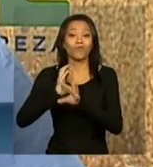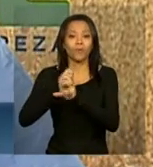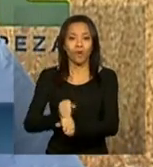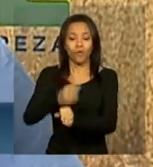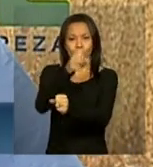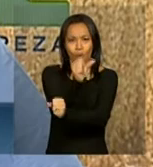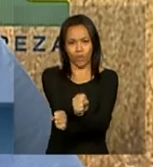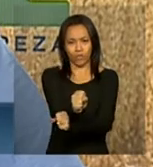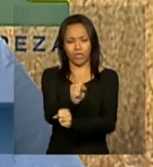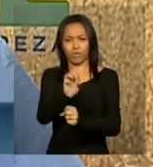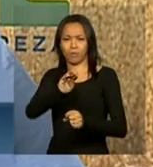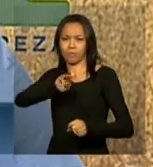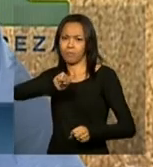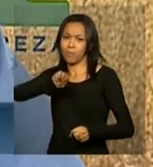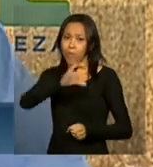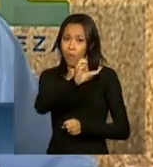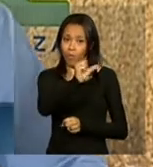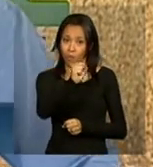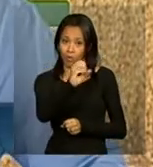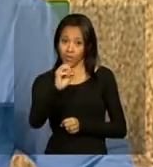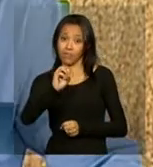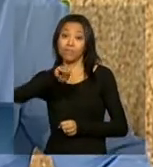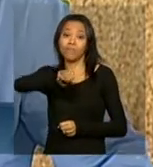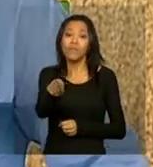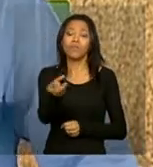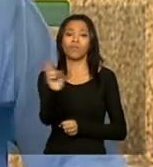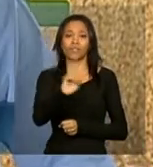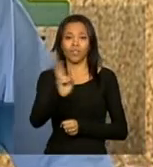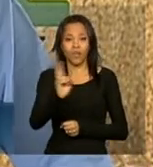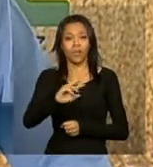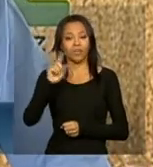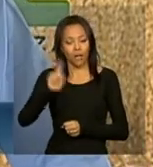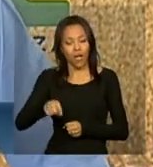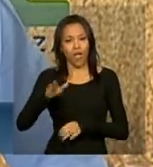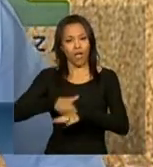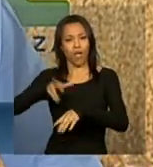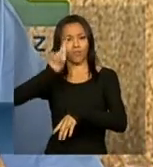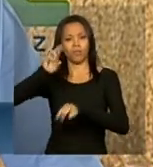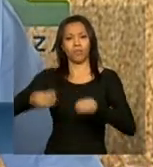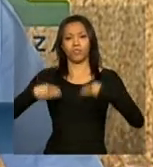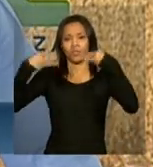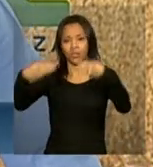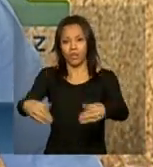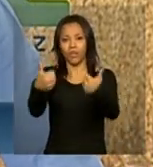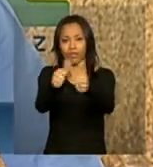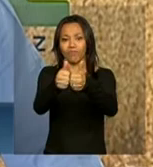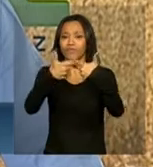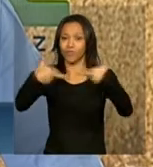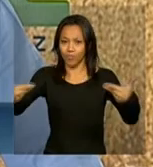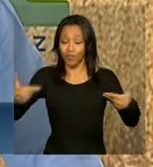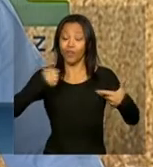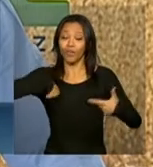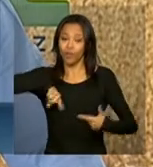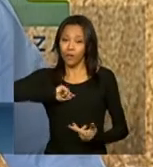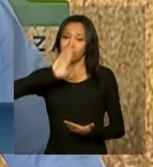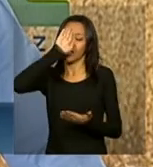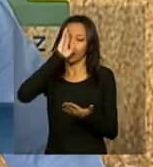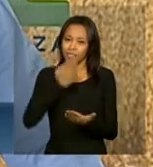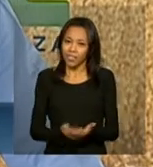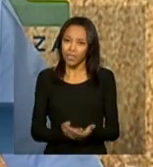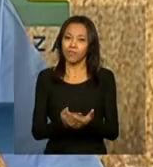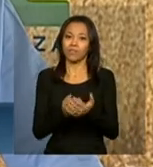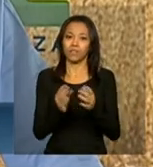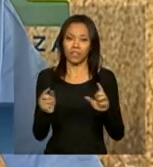800 milhões de reais feito pelo Ministério do Transporte, e nós acreditamos que esta